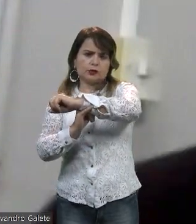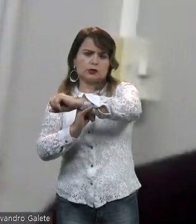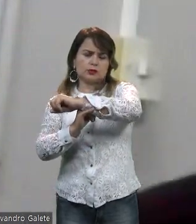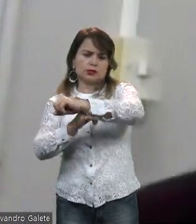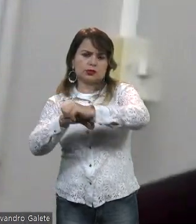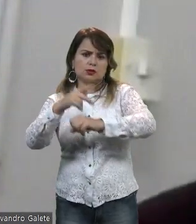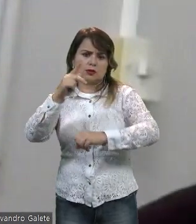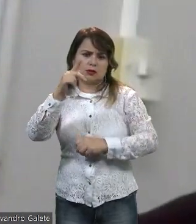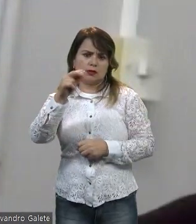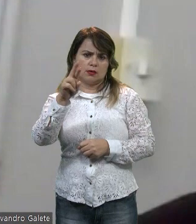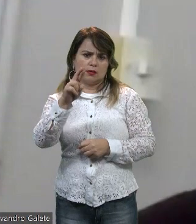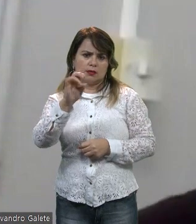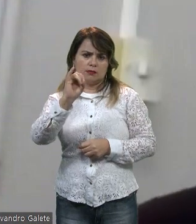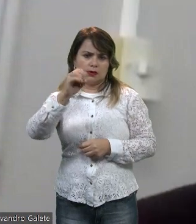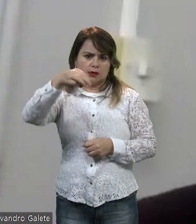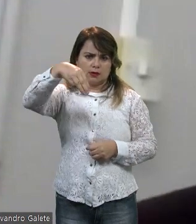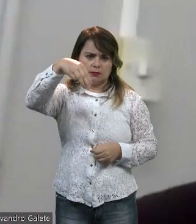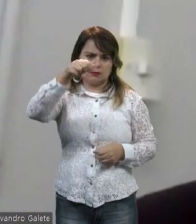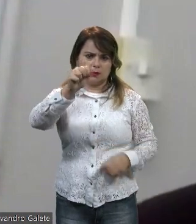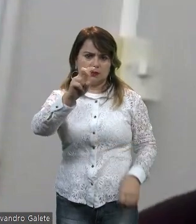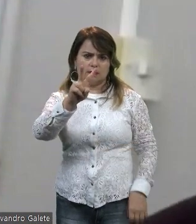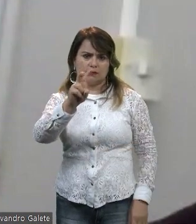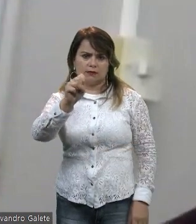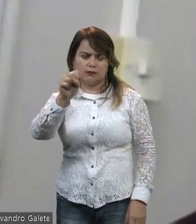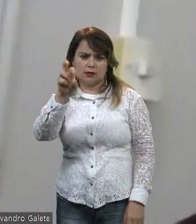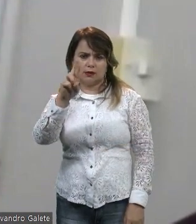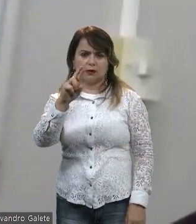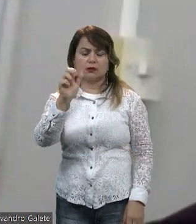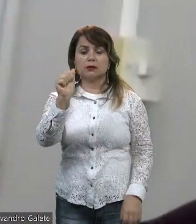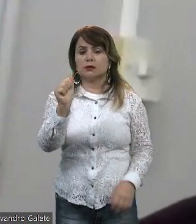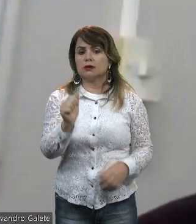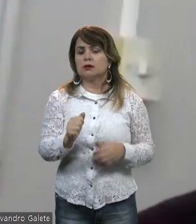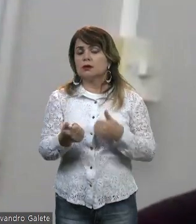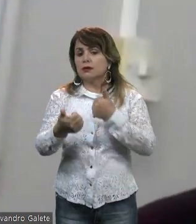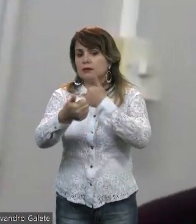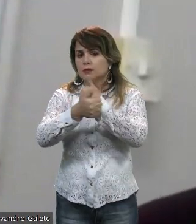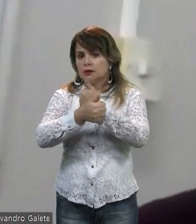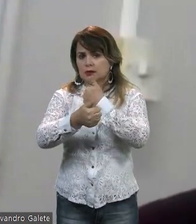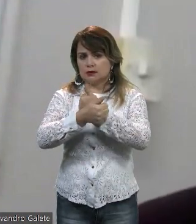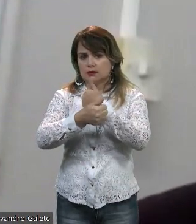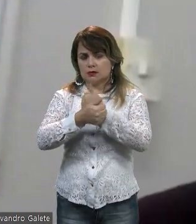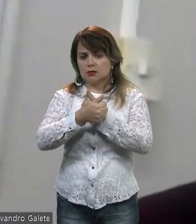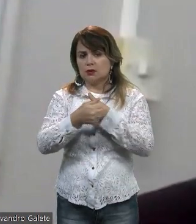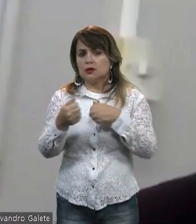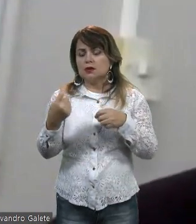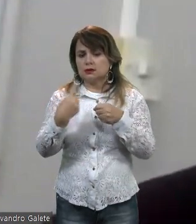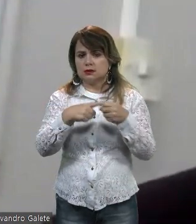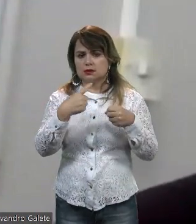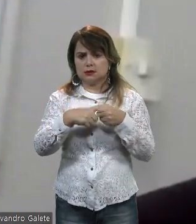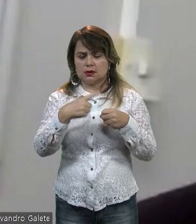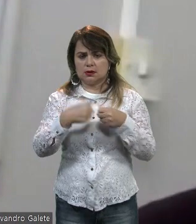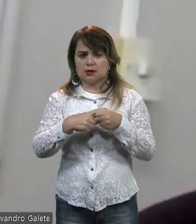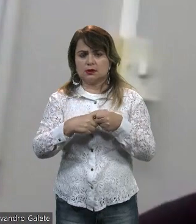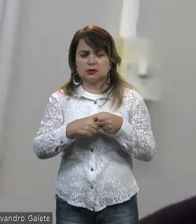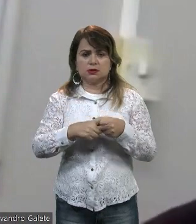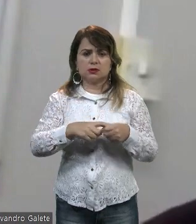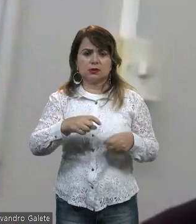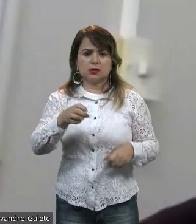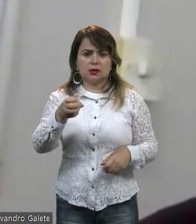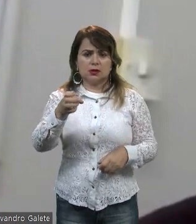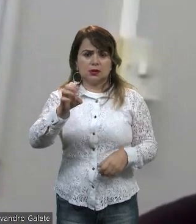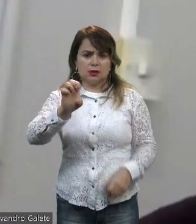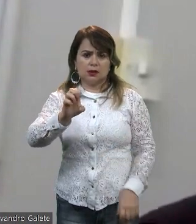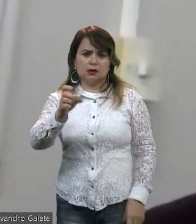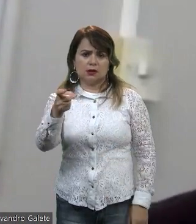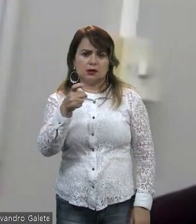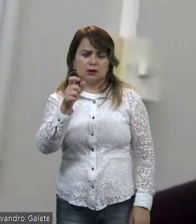ponte essa que vai interligar o município de Marília aos municípios de Chaporã e Oscar Bressane, onde existem muitos produtores rurais ali